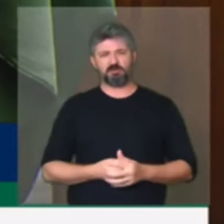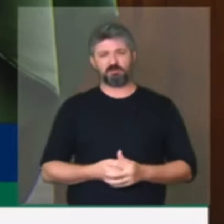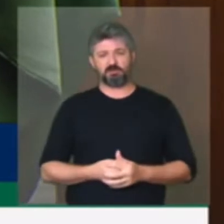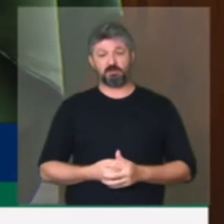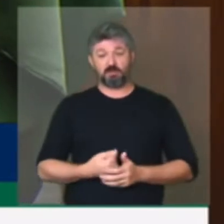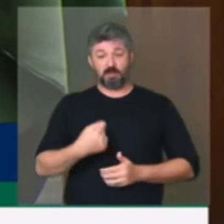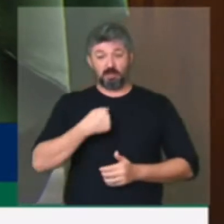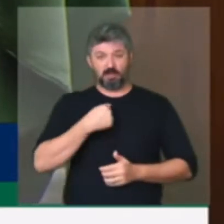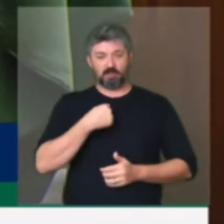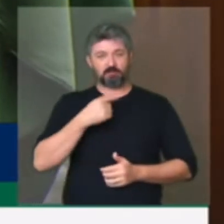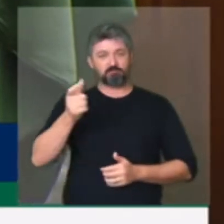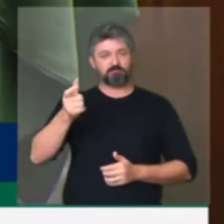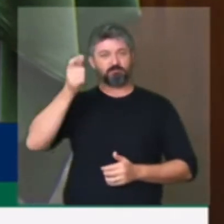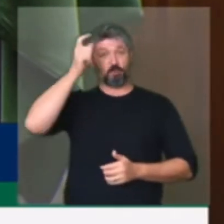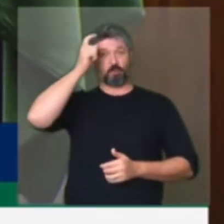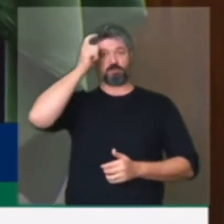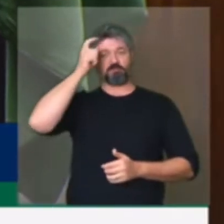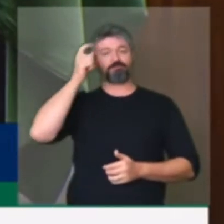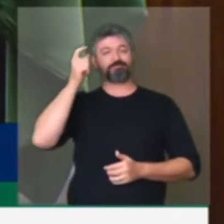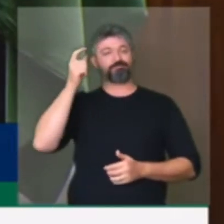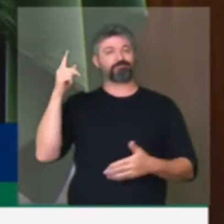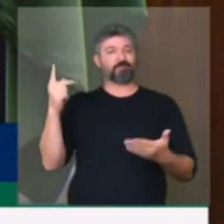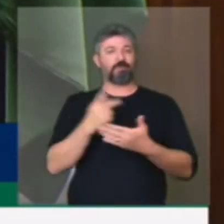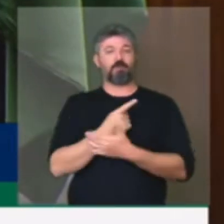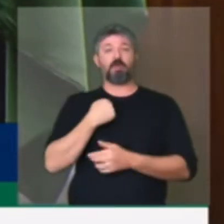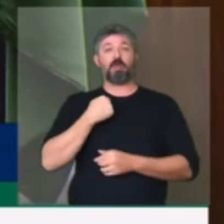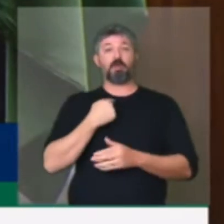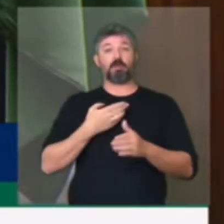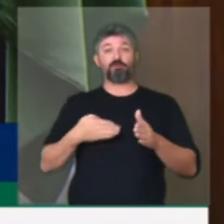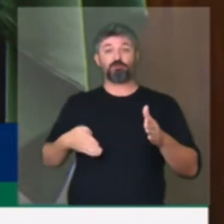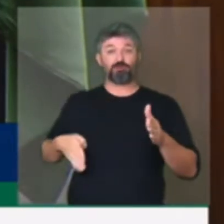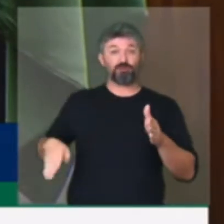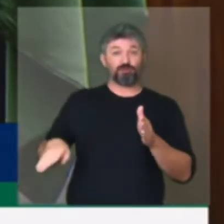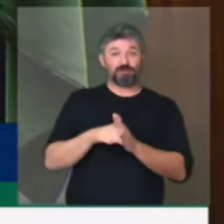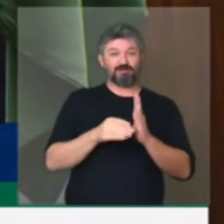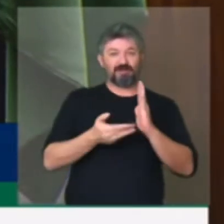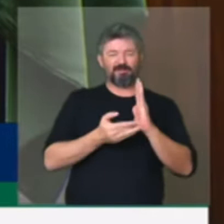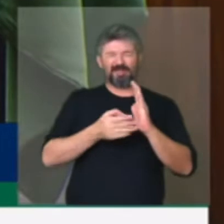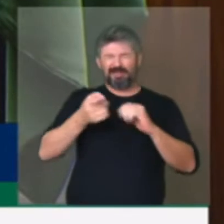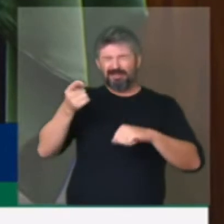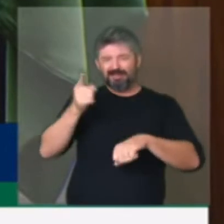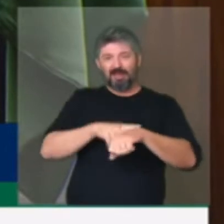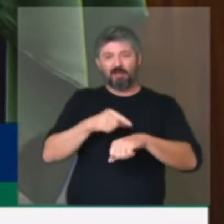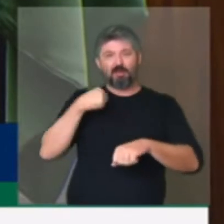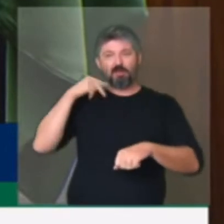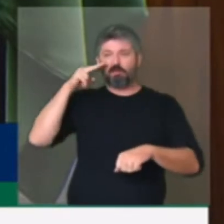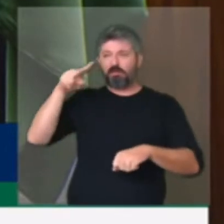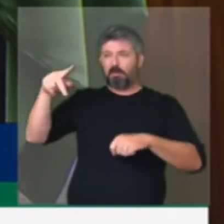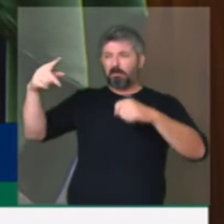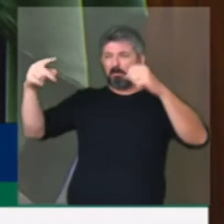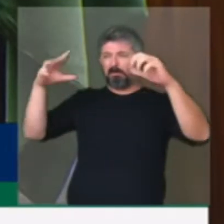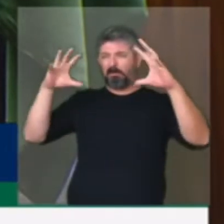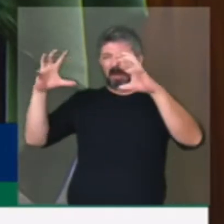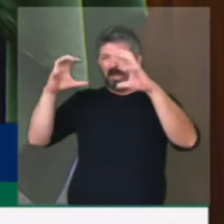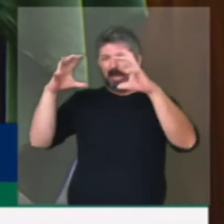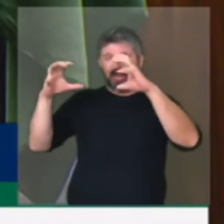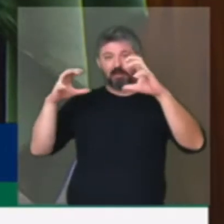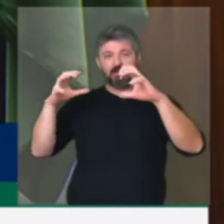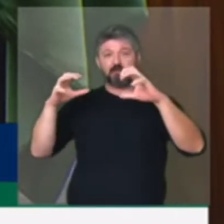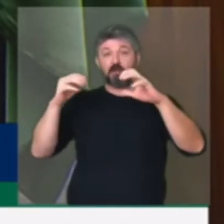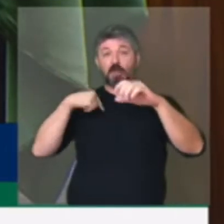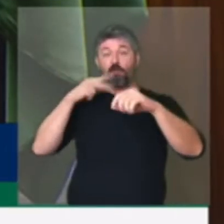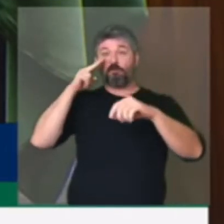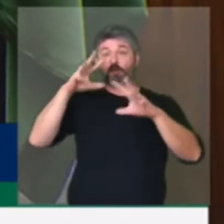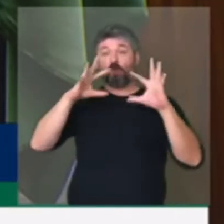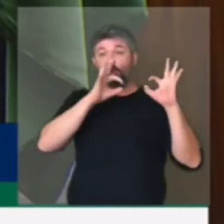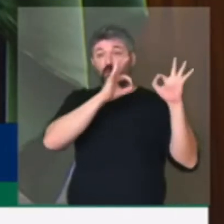por coincidência, estava chegando à Câmara naquele exato momento e vi desde o